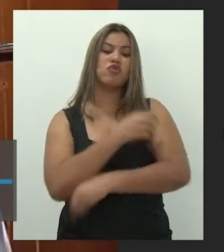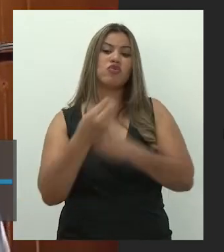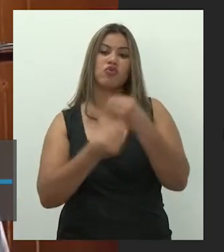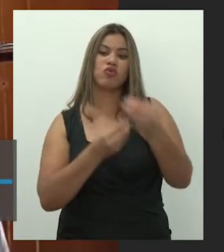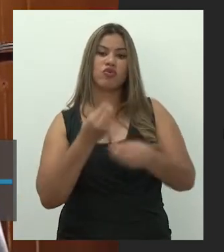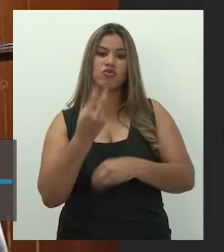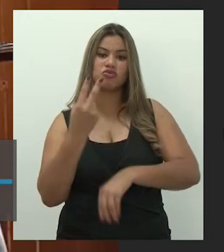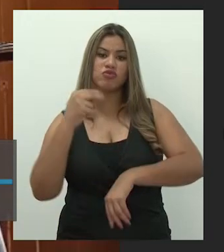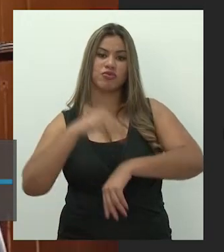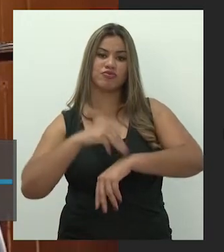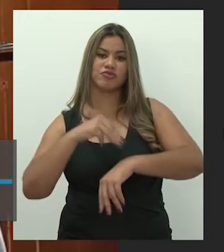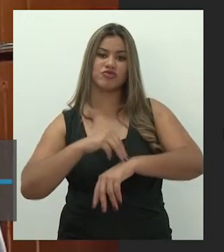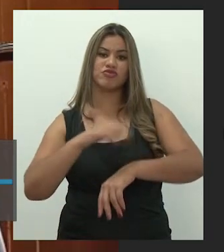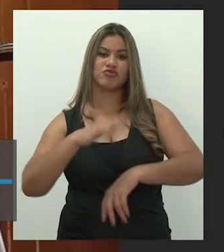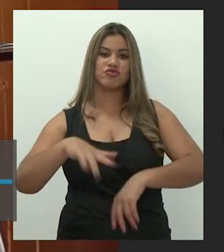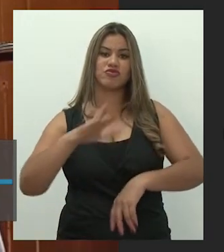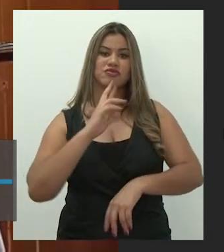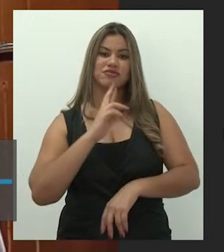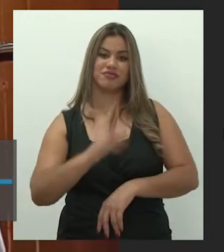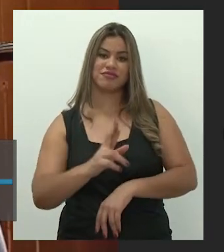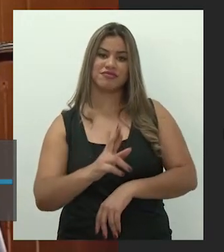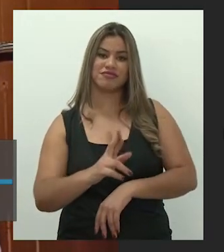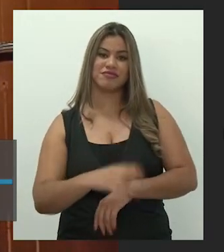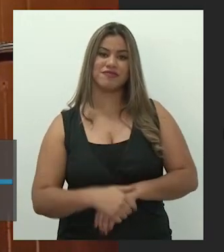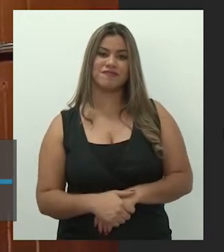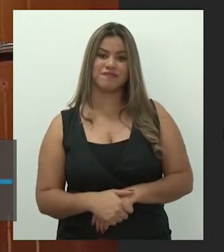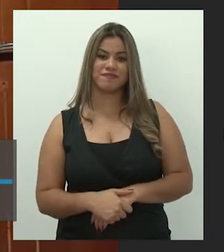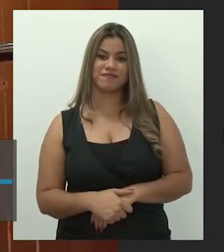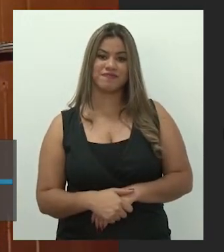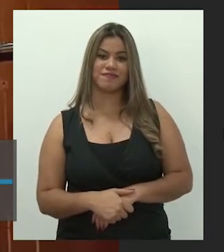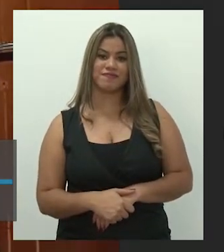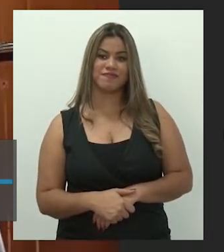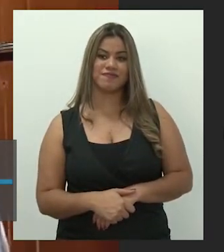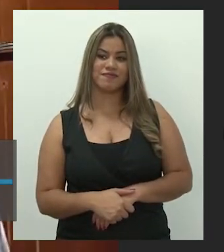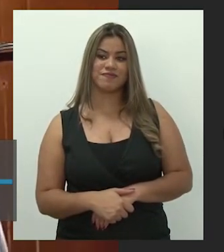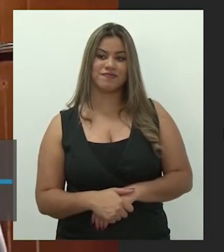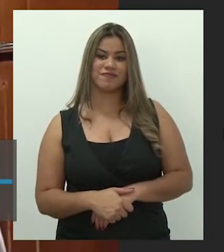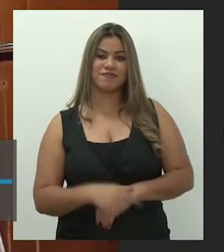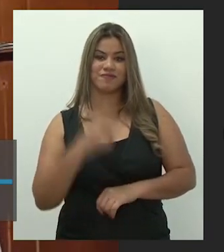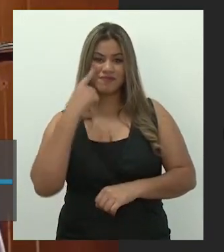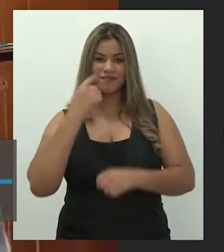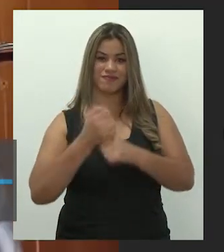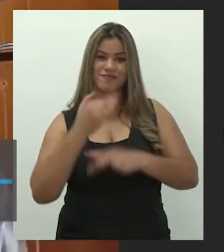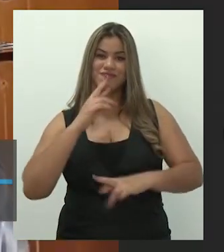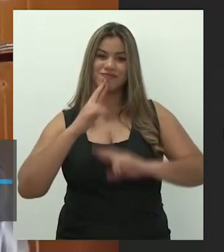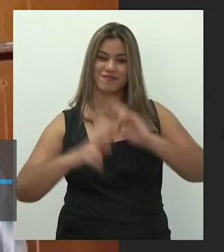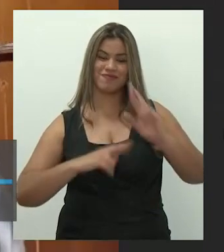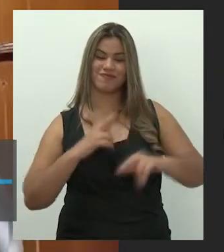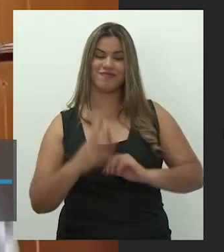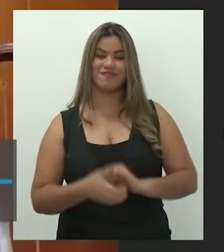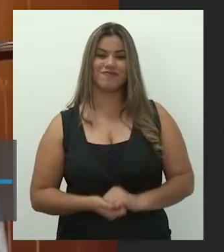2 minutinhos aí para vocês falar para a gente. Enquanto isso, eu vou acompanhando aqui no chat, tá bom?